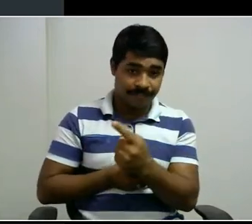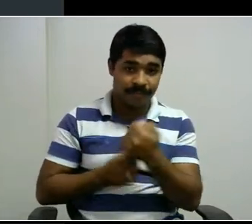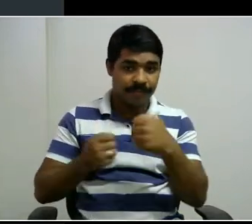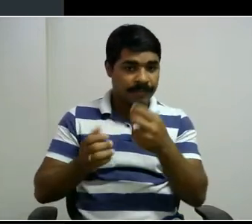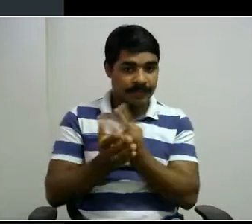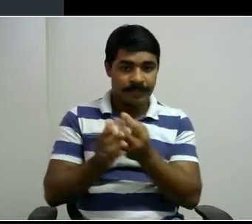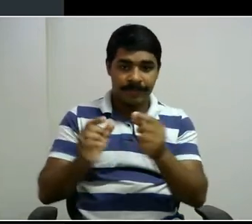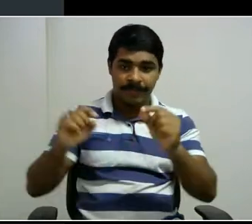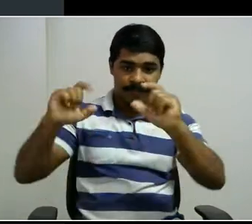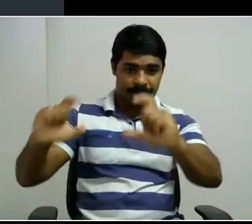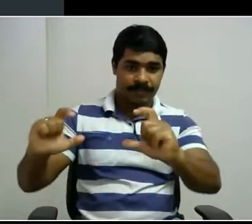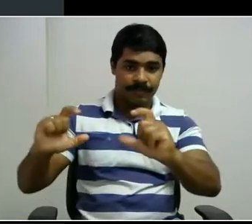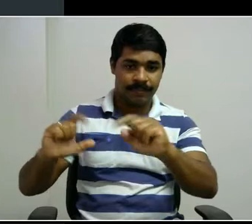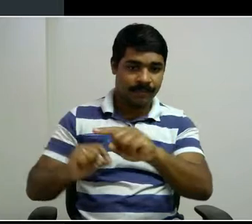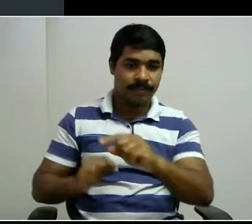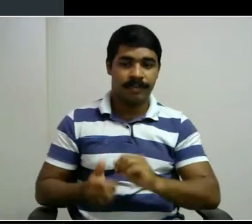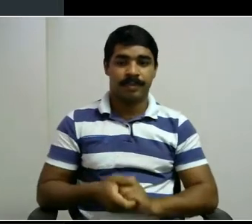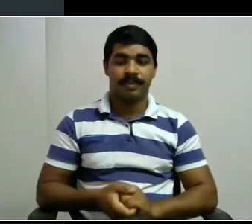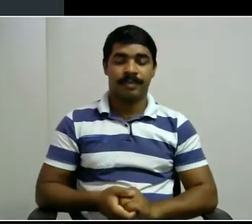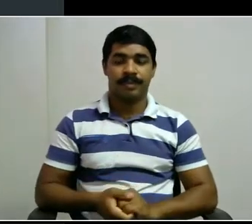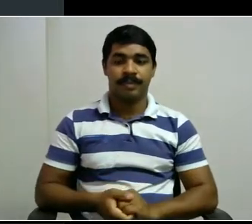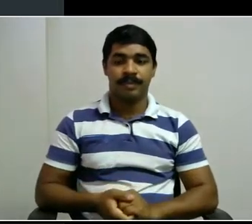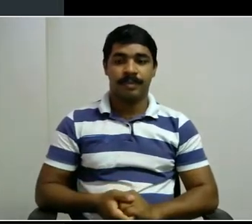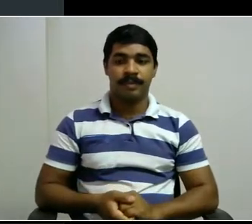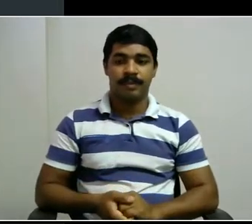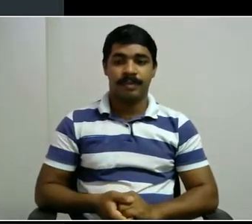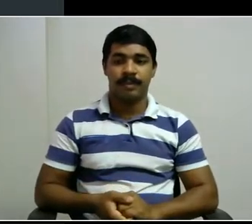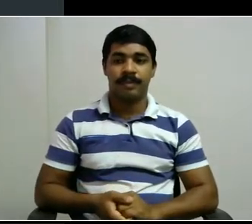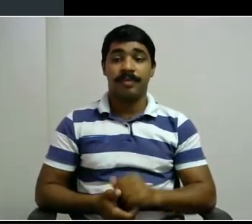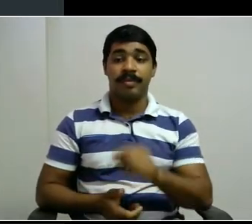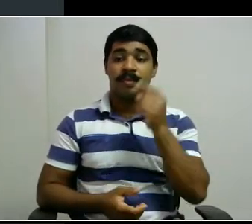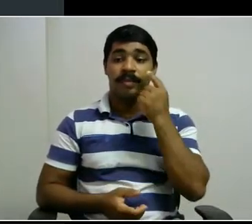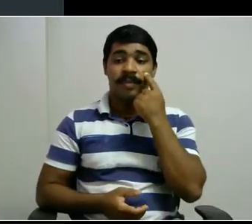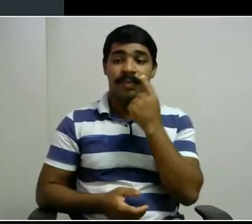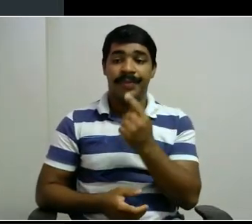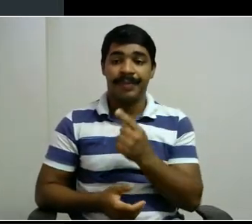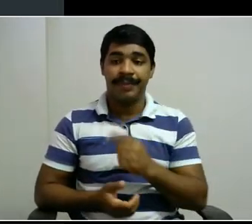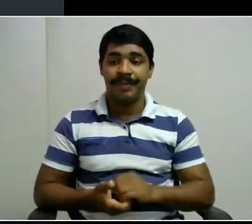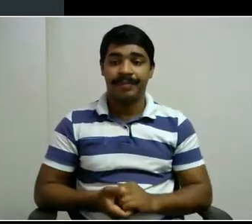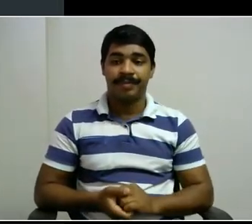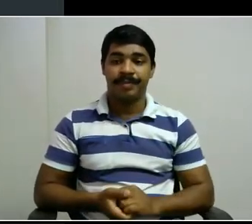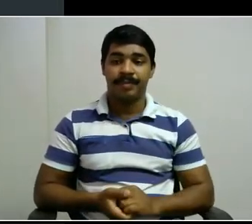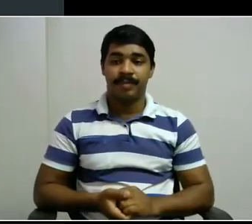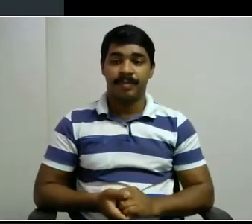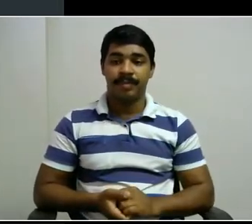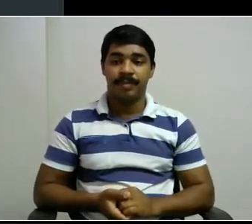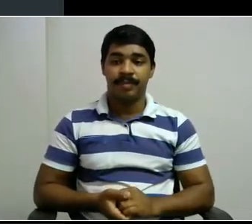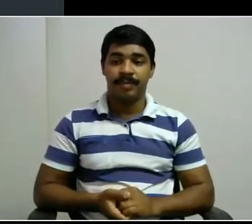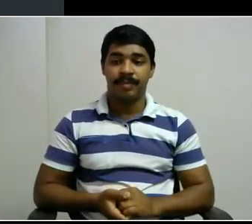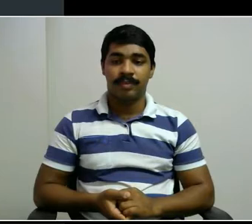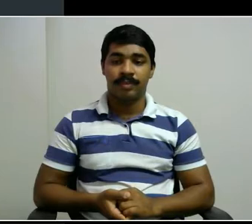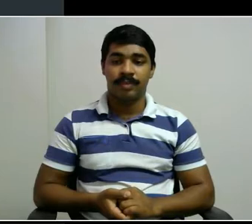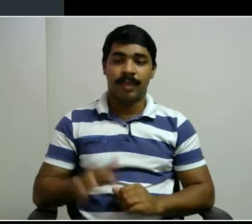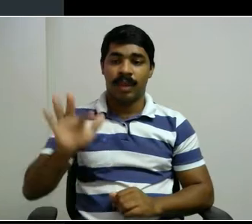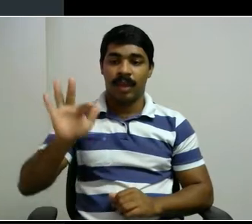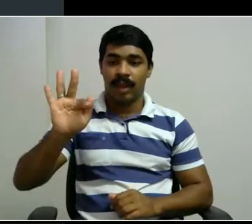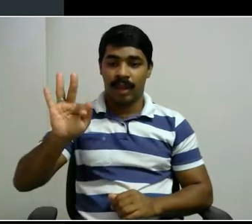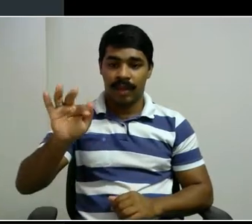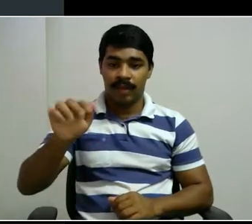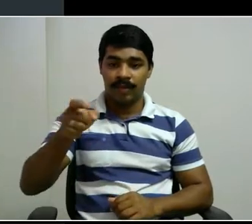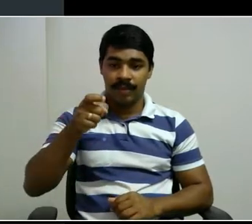né? Qual é a função? A função é 3x mais 6, tá? Então, vou colocar aqui assim só f de x. f de x, ela